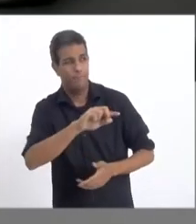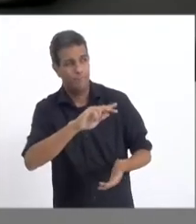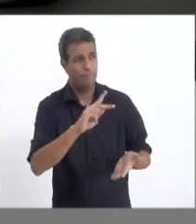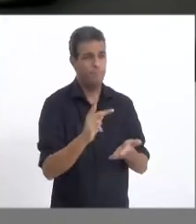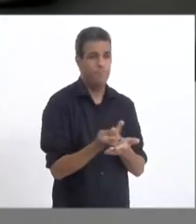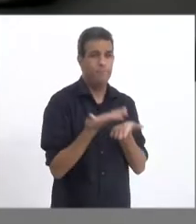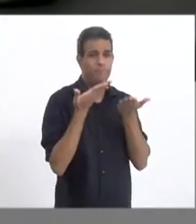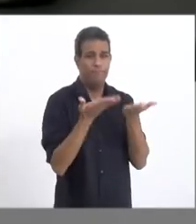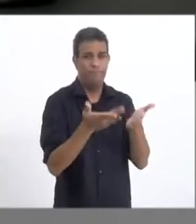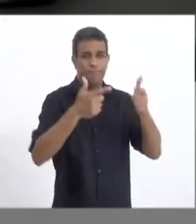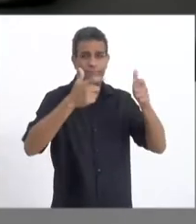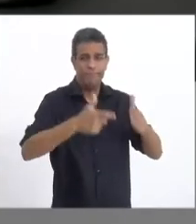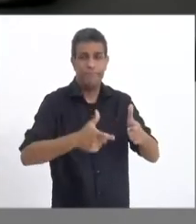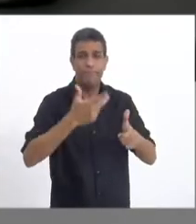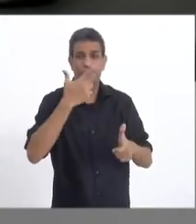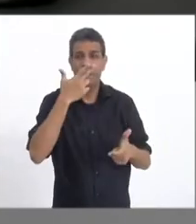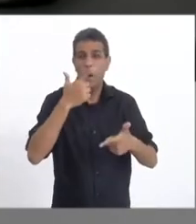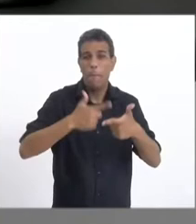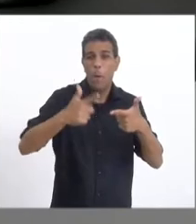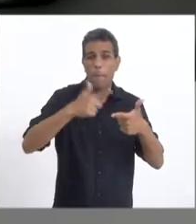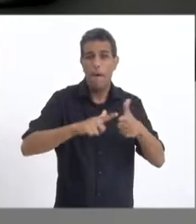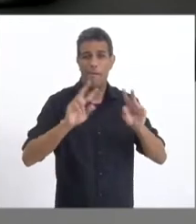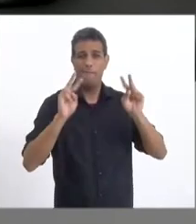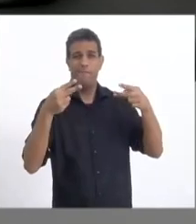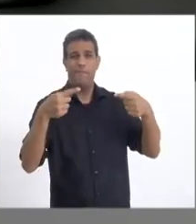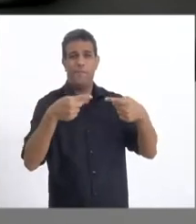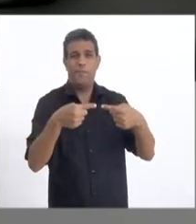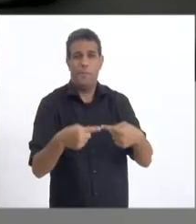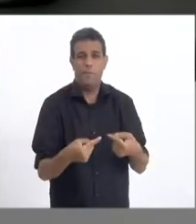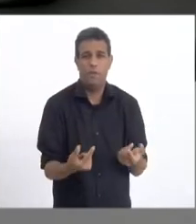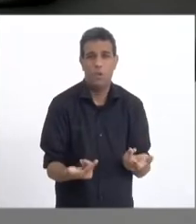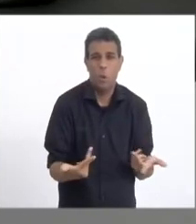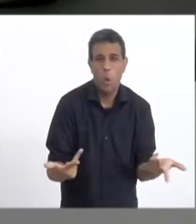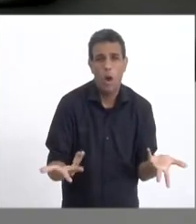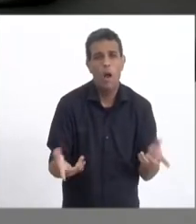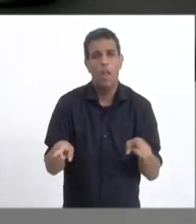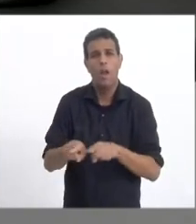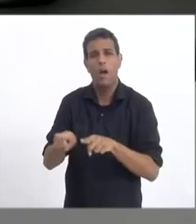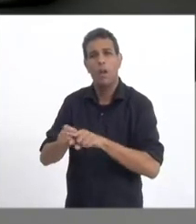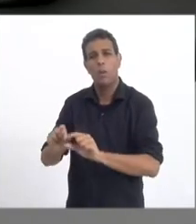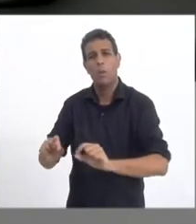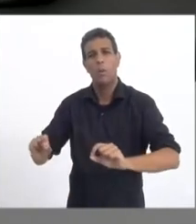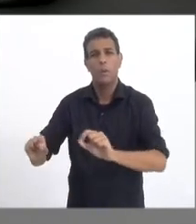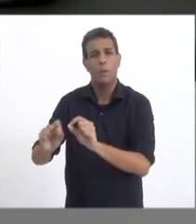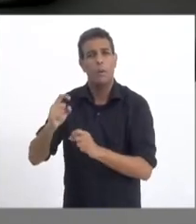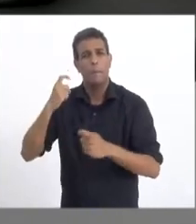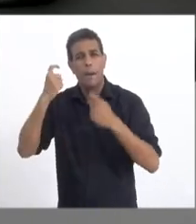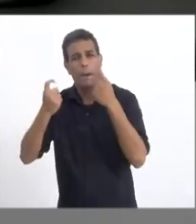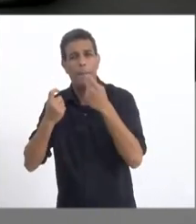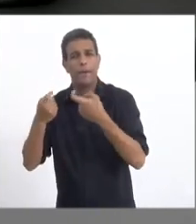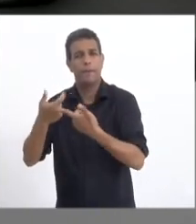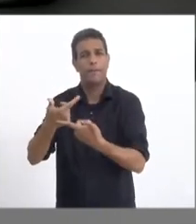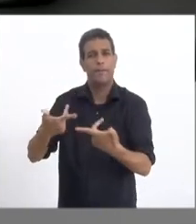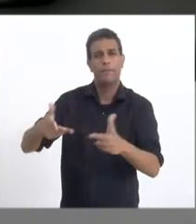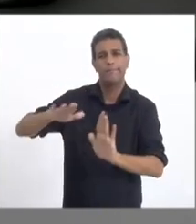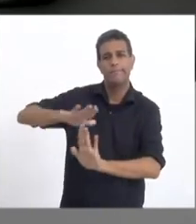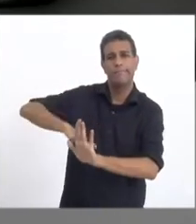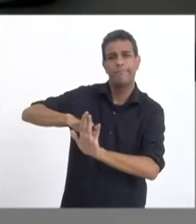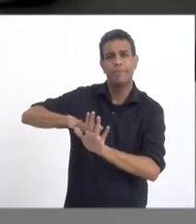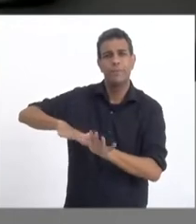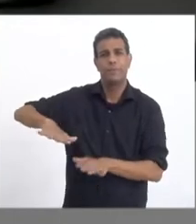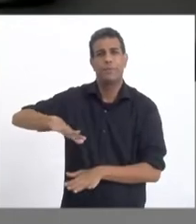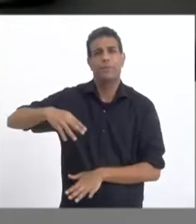vou nomear aqui como febre, uma febre de elevado grau, quanto vamos nos preocupar também com as causas dessa